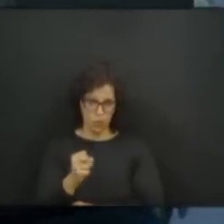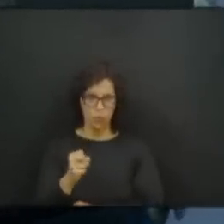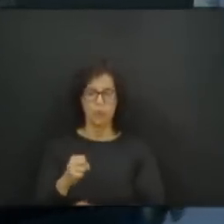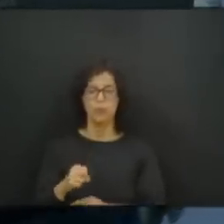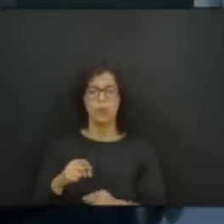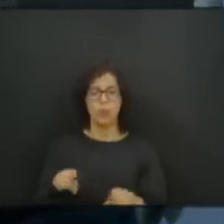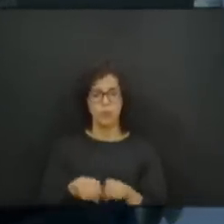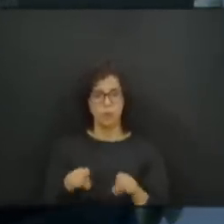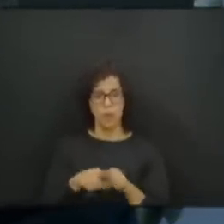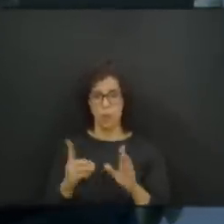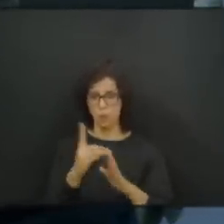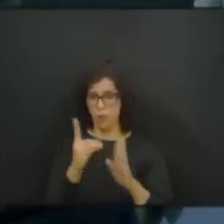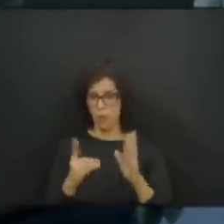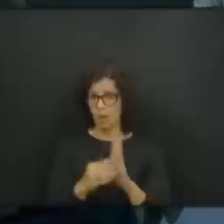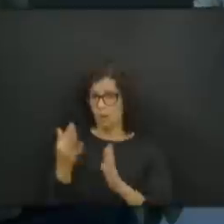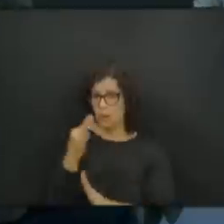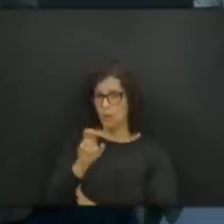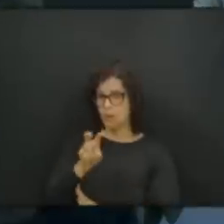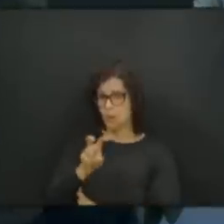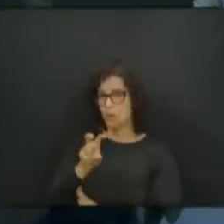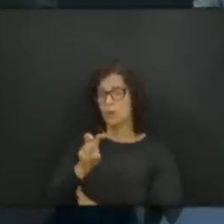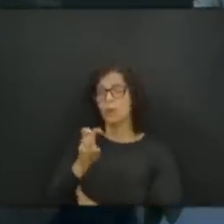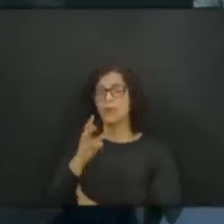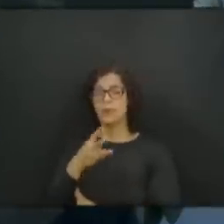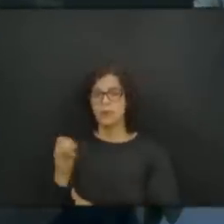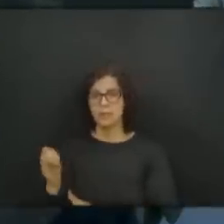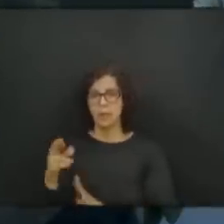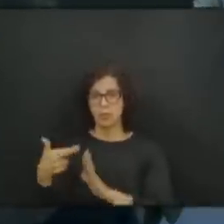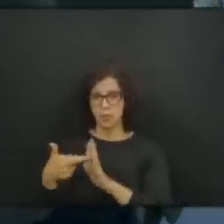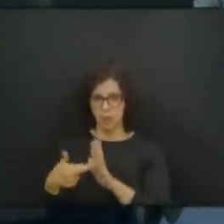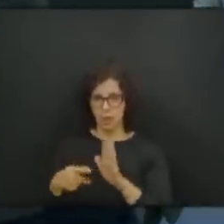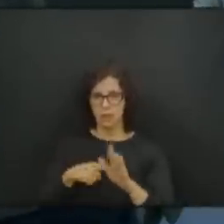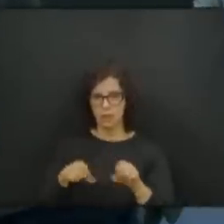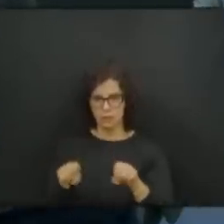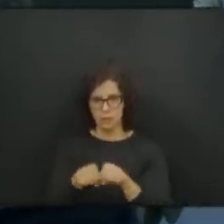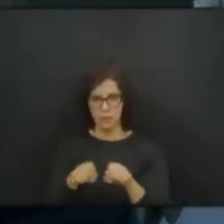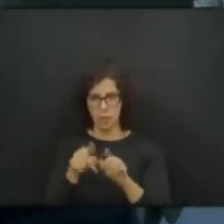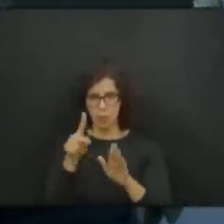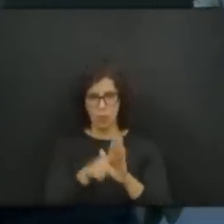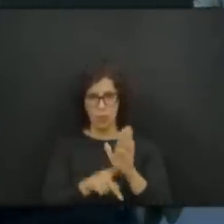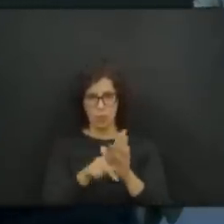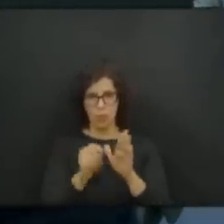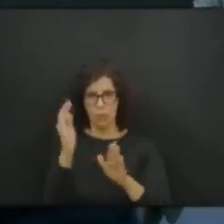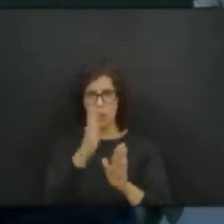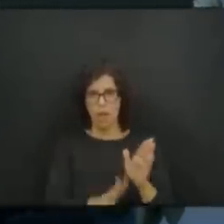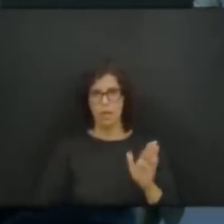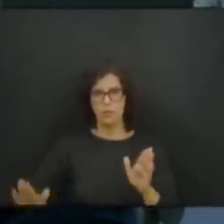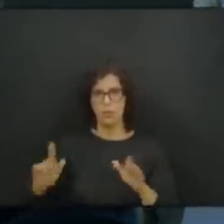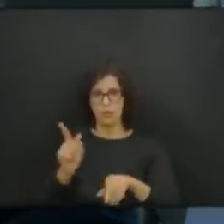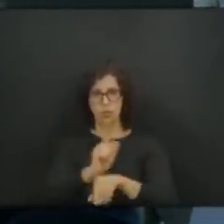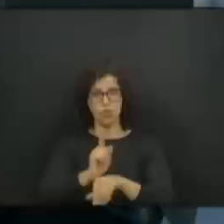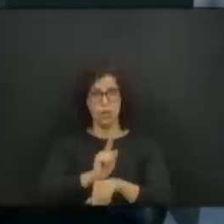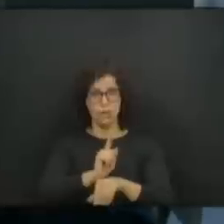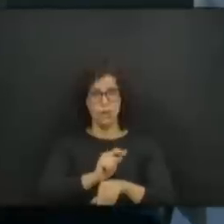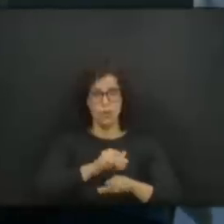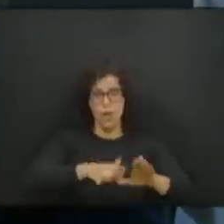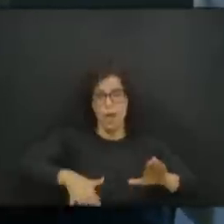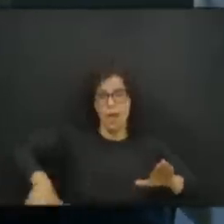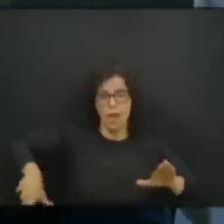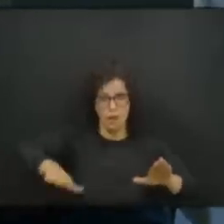afronta ao decreto Federal 5.300 que regulamenta o Plano Nacional de gerenciamento Costeiro